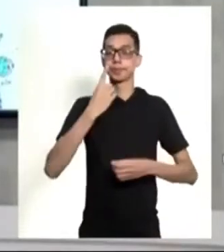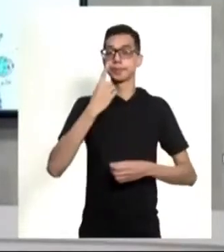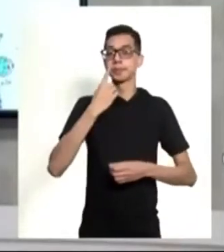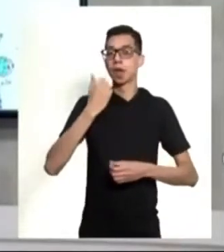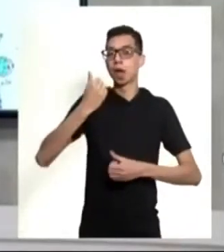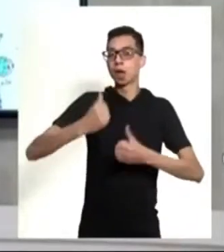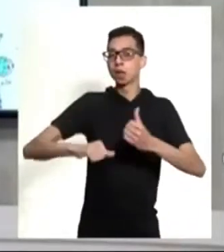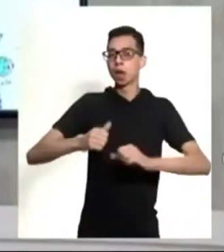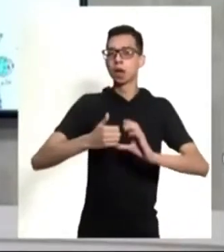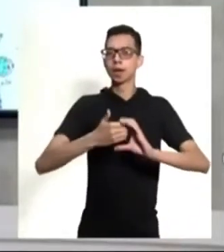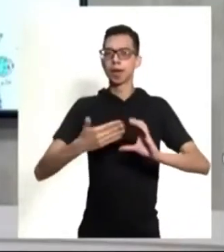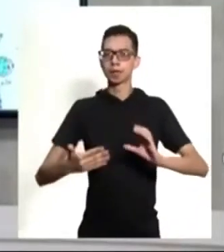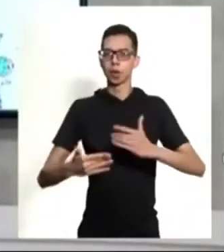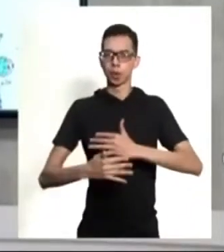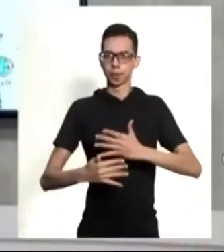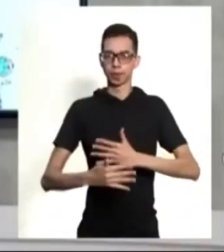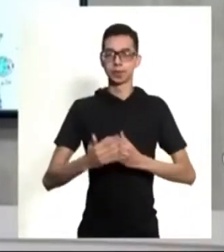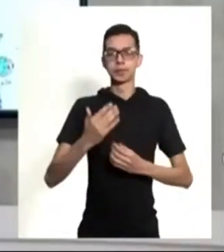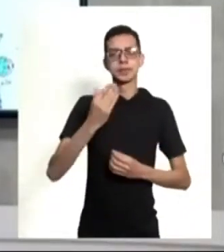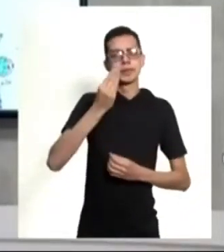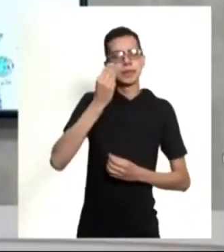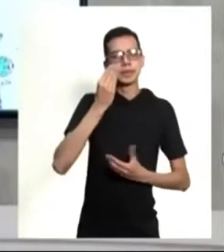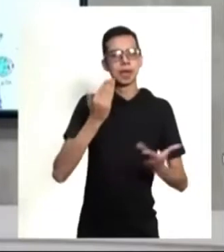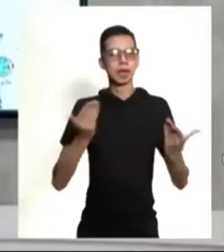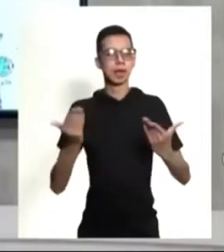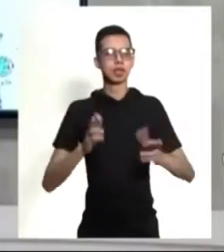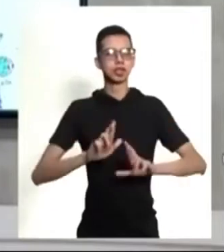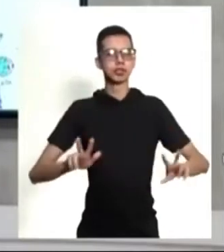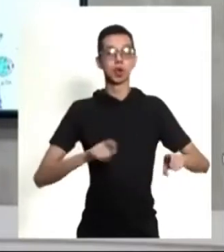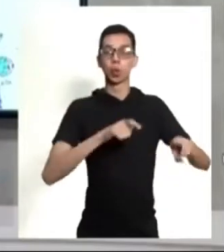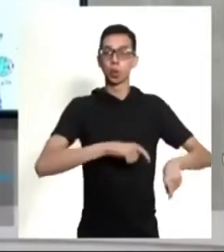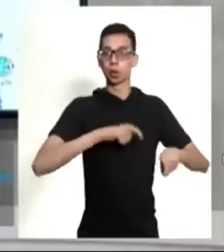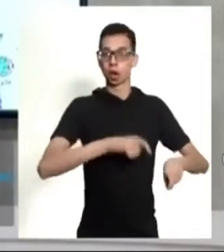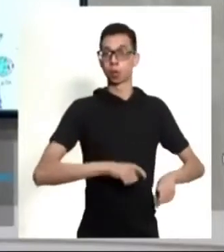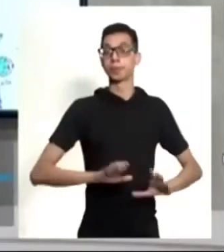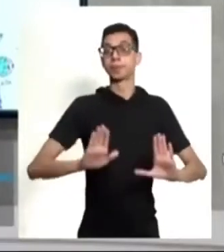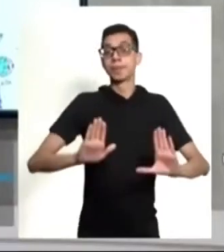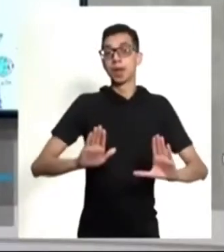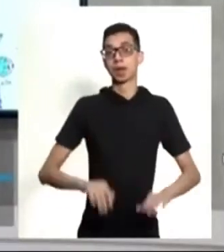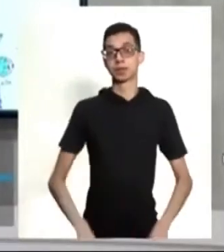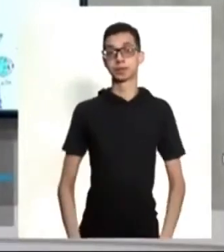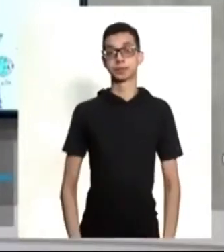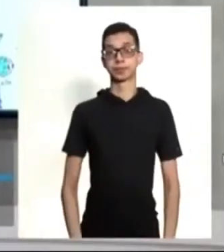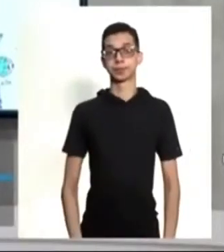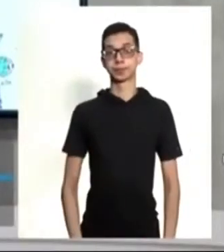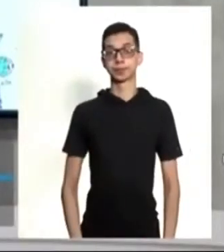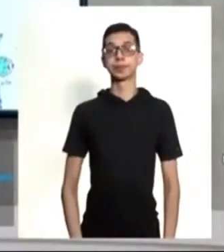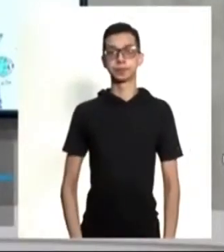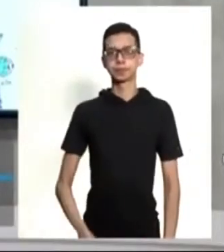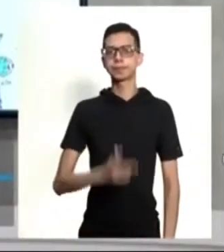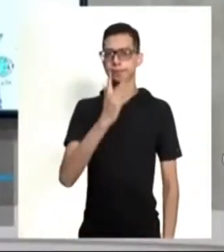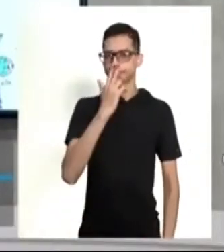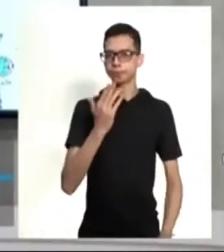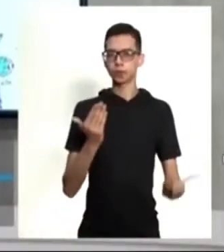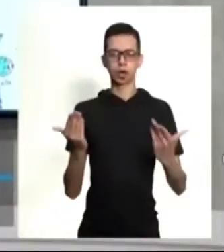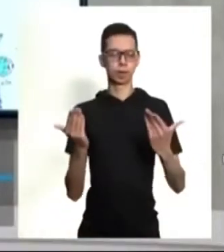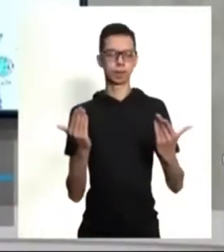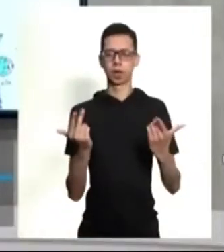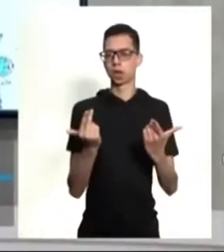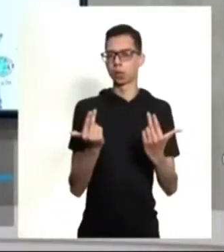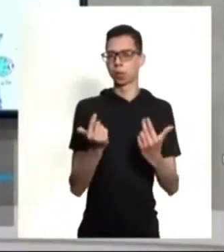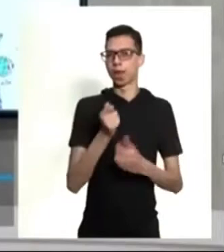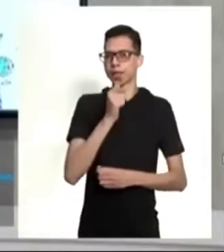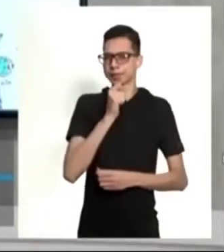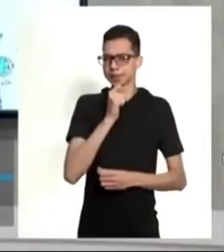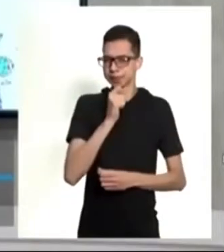e vamos tentar distingui-las das características das áreas rurais. Embora a tendência é que isso vá se aproximando, ainda existem